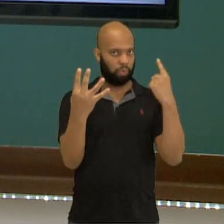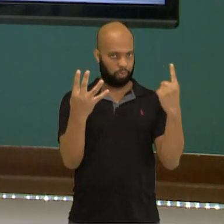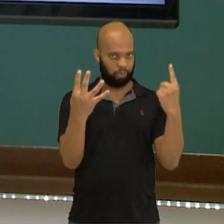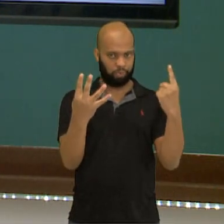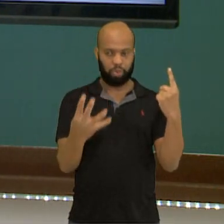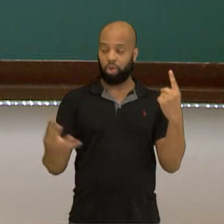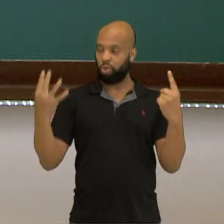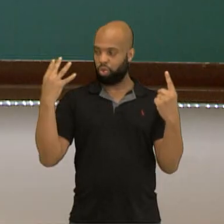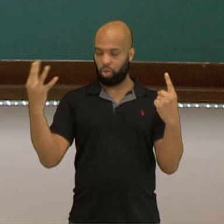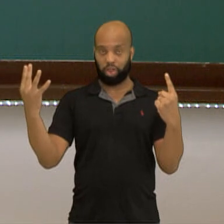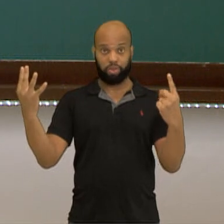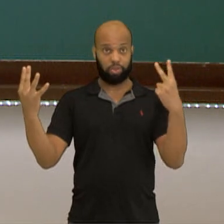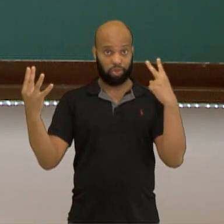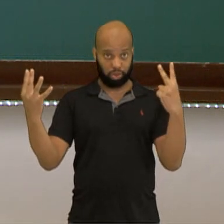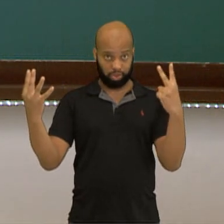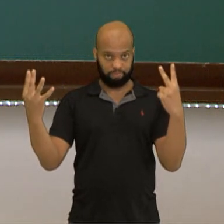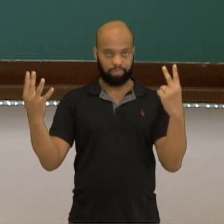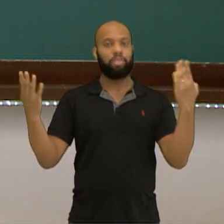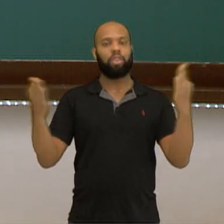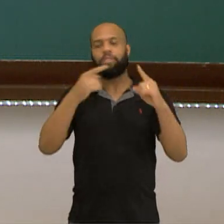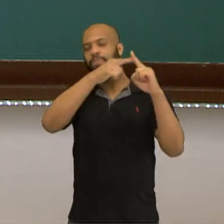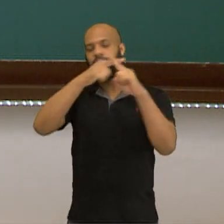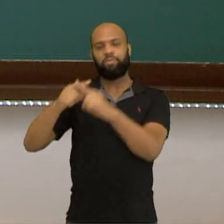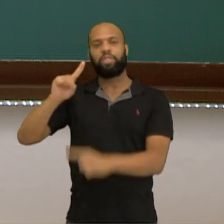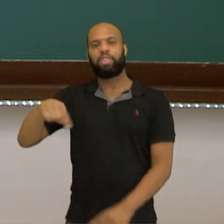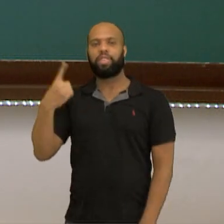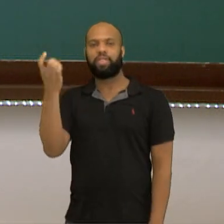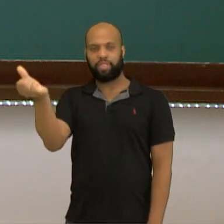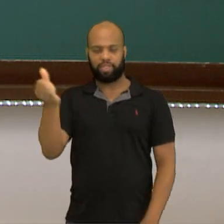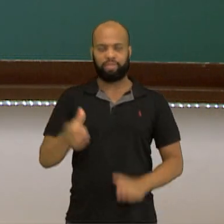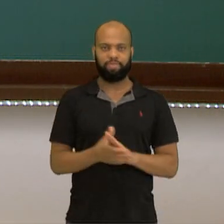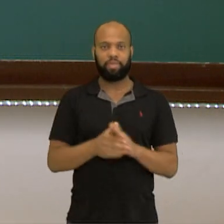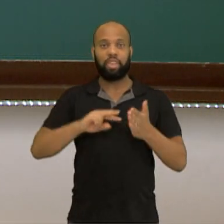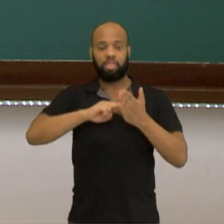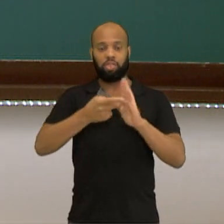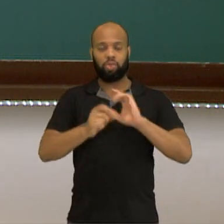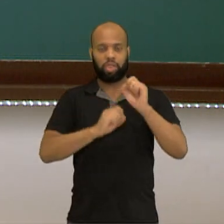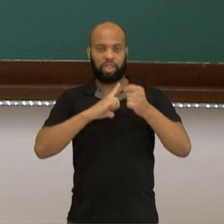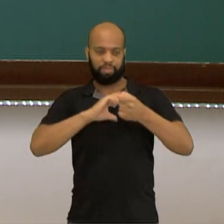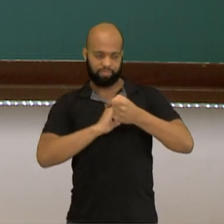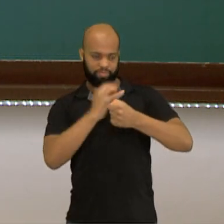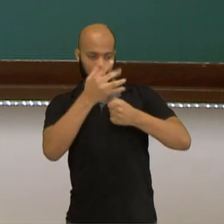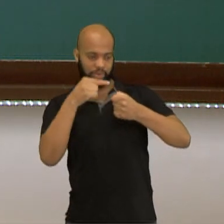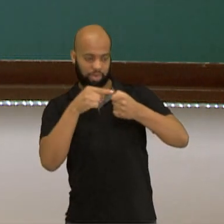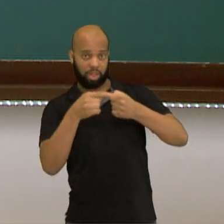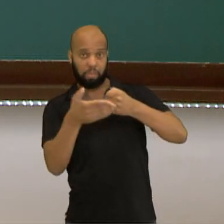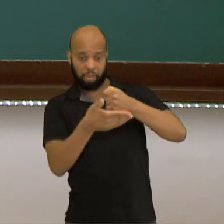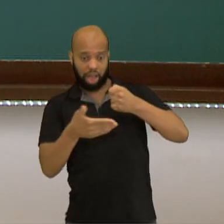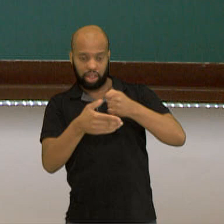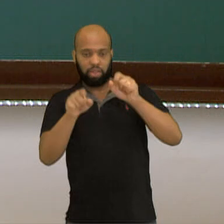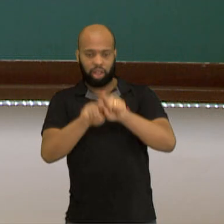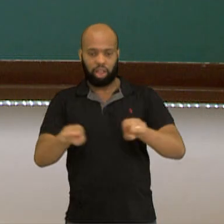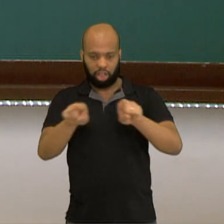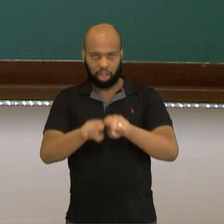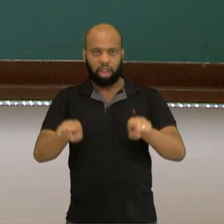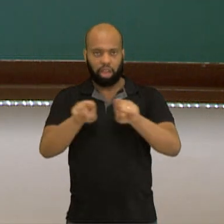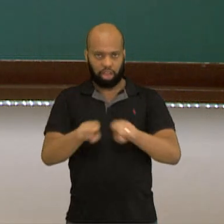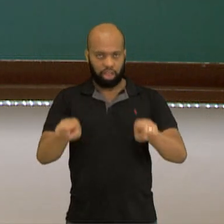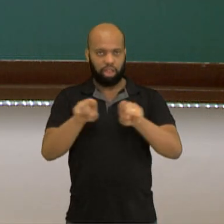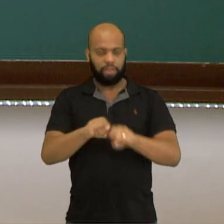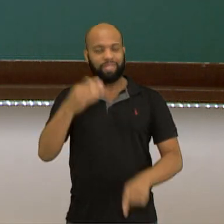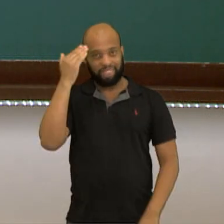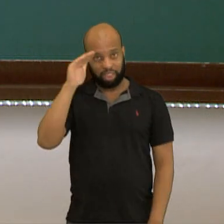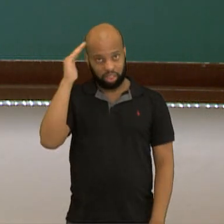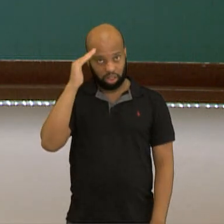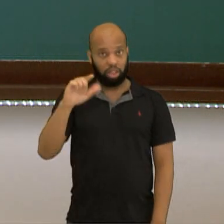2. Está dizendo que o quê? Que a minha base vai se repetir duas vezes. 4 vezes 4 vai dar 16 e não 8 se eu multiplicasse.